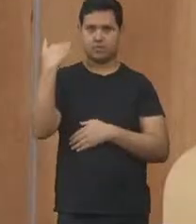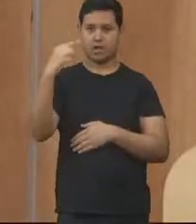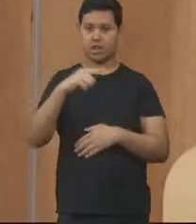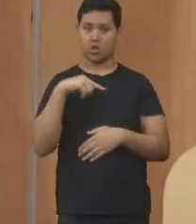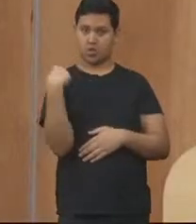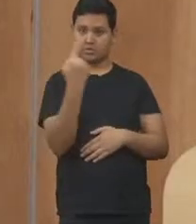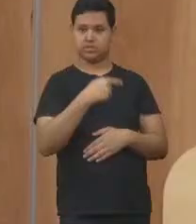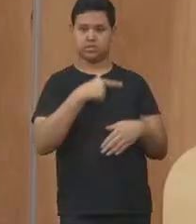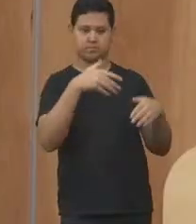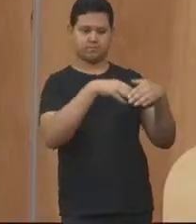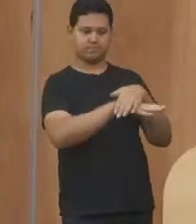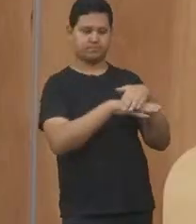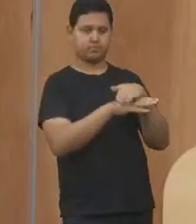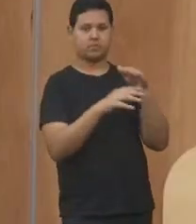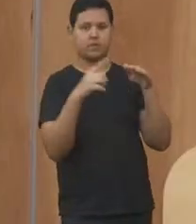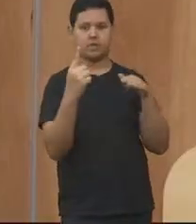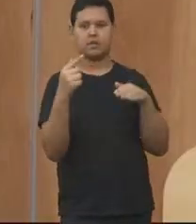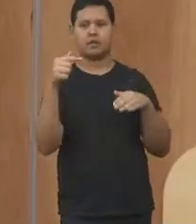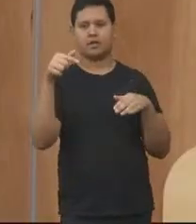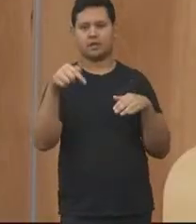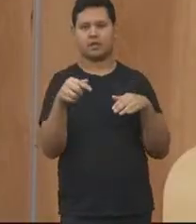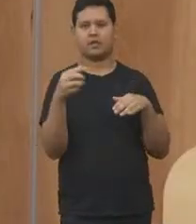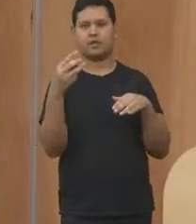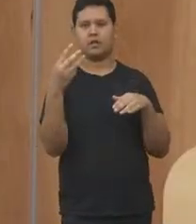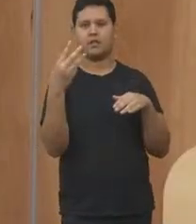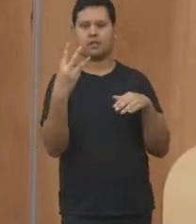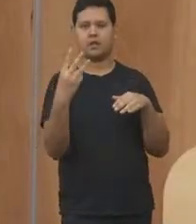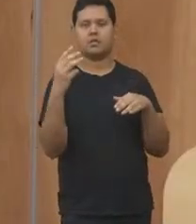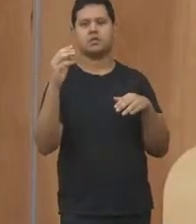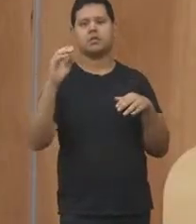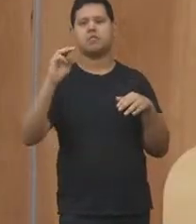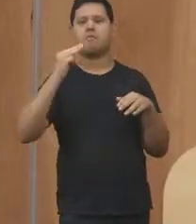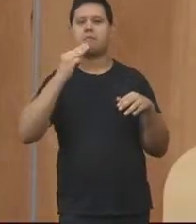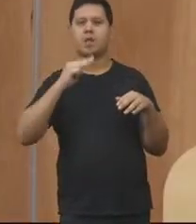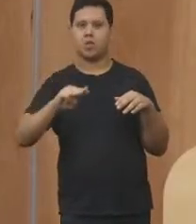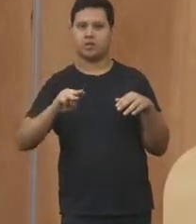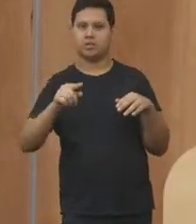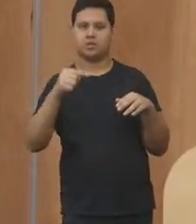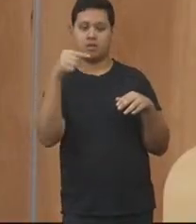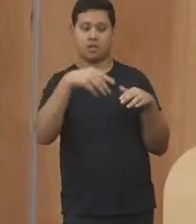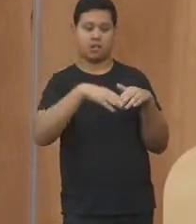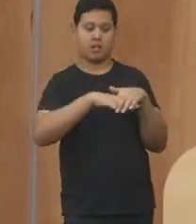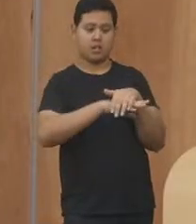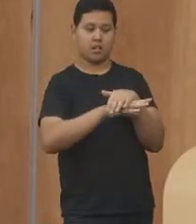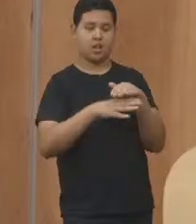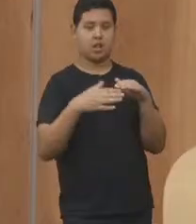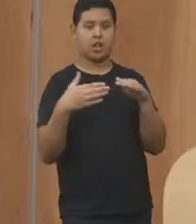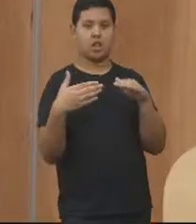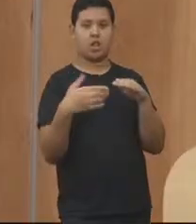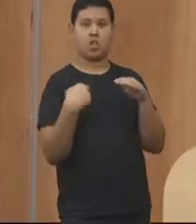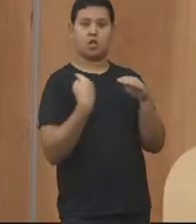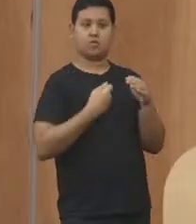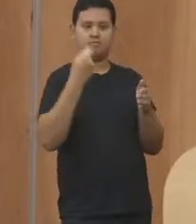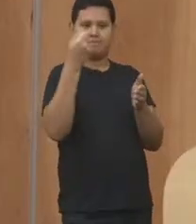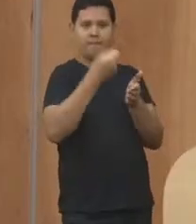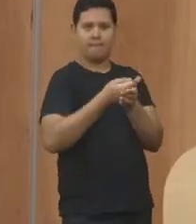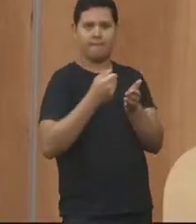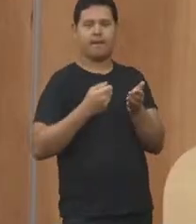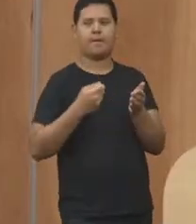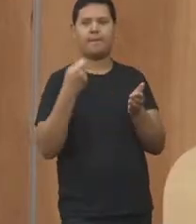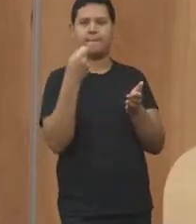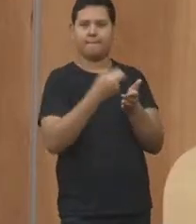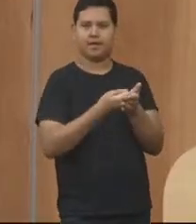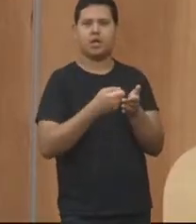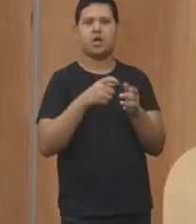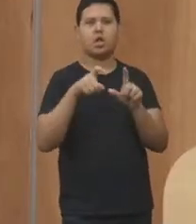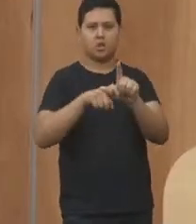estoque total de 163 milhões. Uma parte desse estoque ele já foi sendo pago, outra parte ele foi